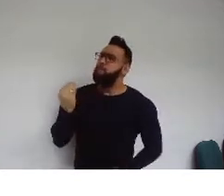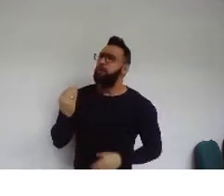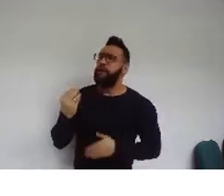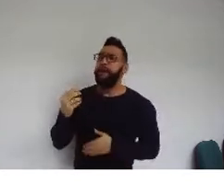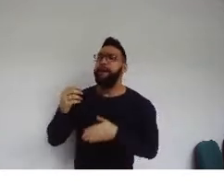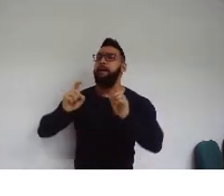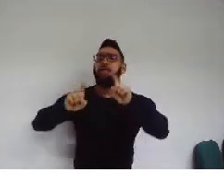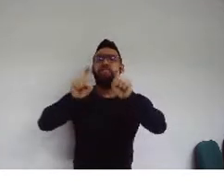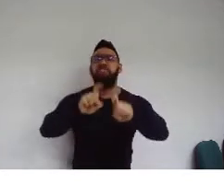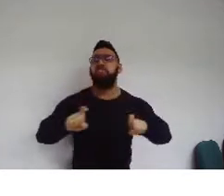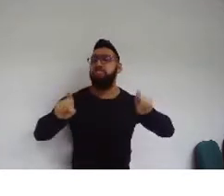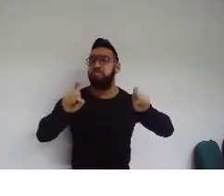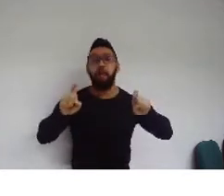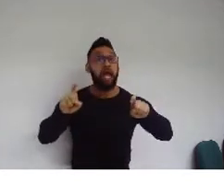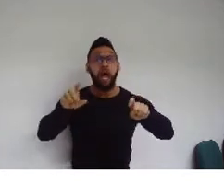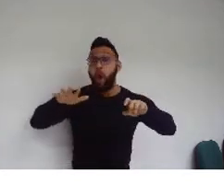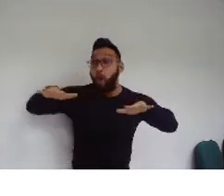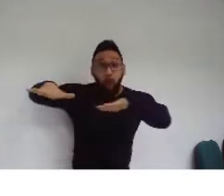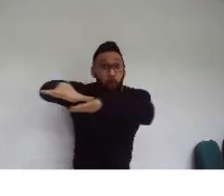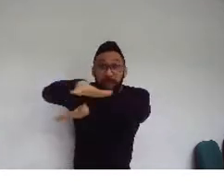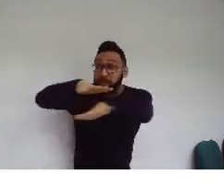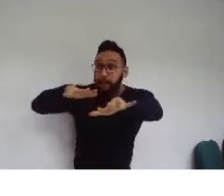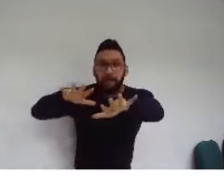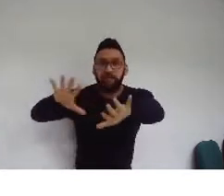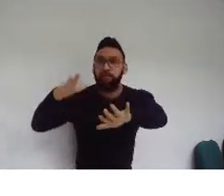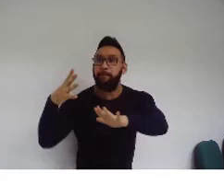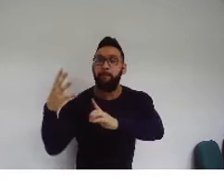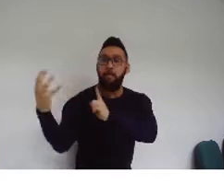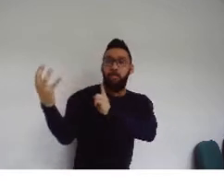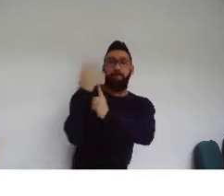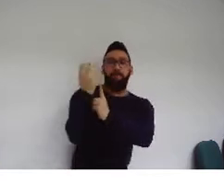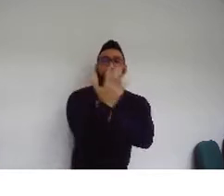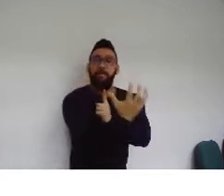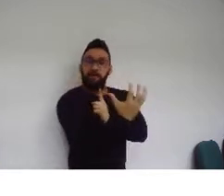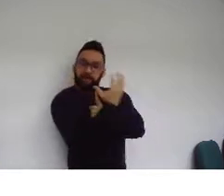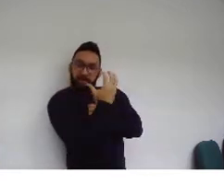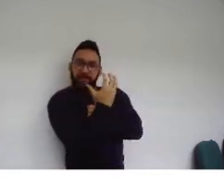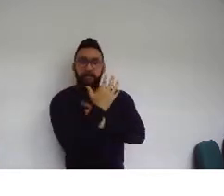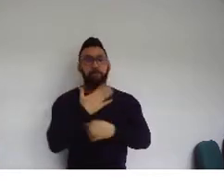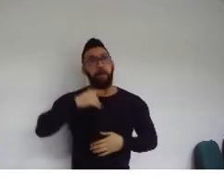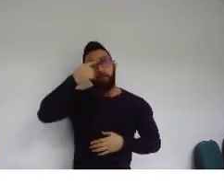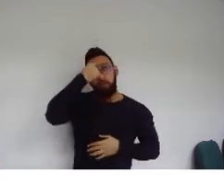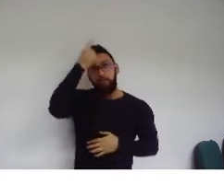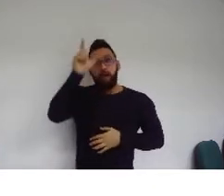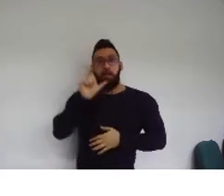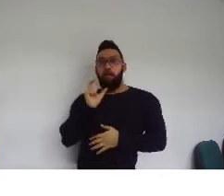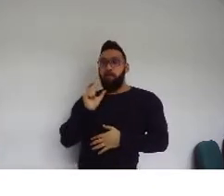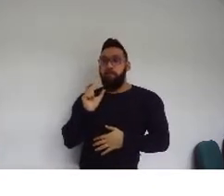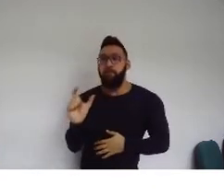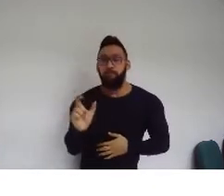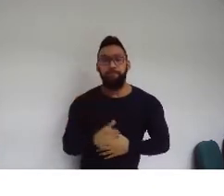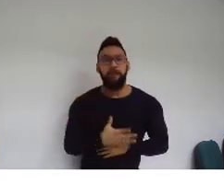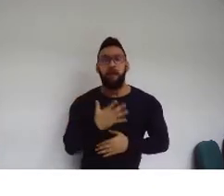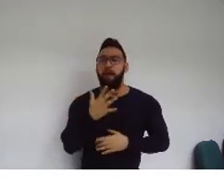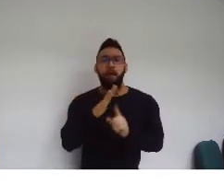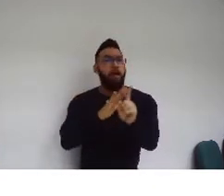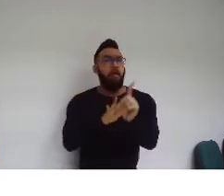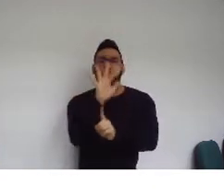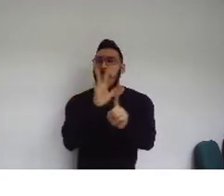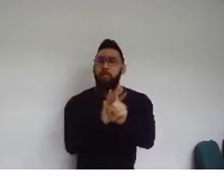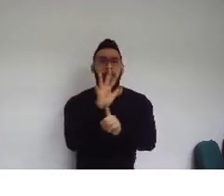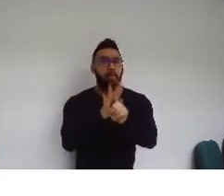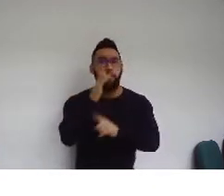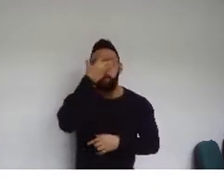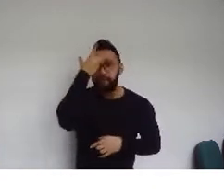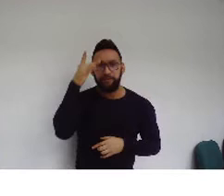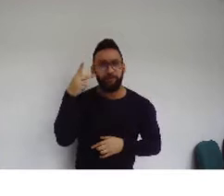motivadas pelo espaço. O trabalho dele é acompanhado por muitas pessoas que, no Instagram, costumam